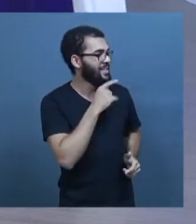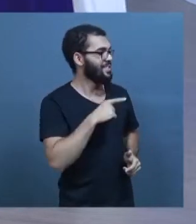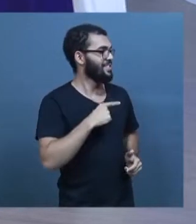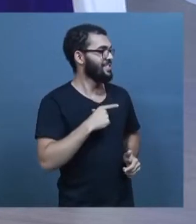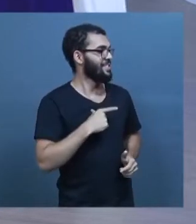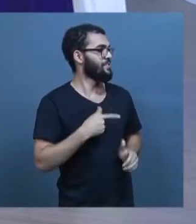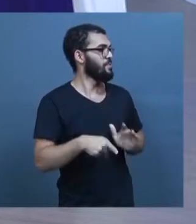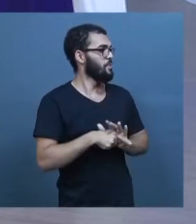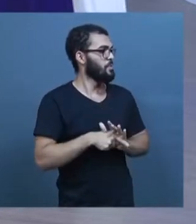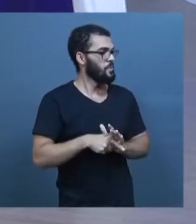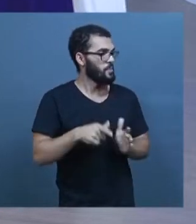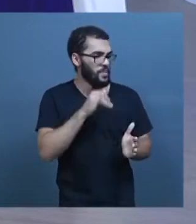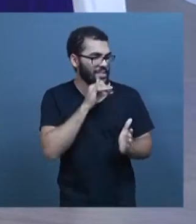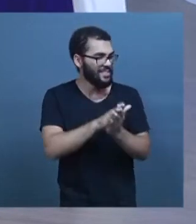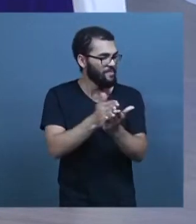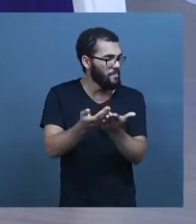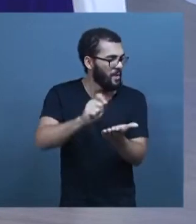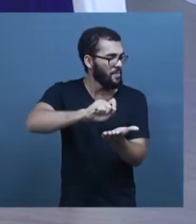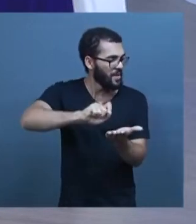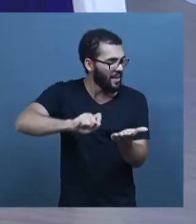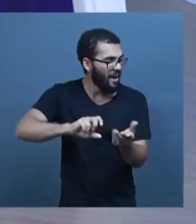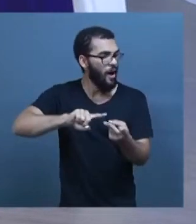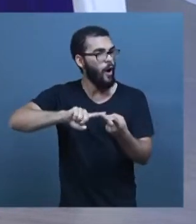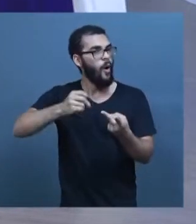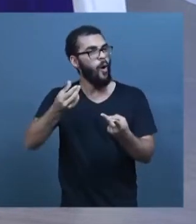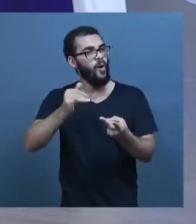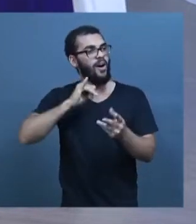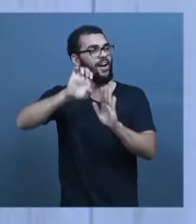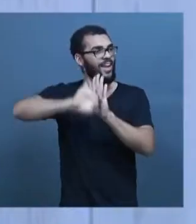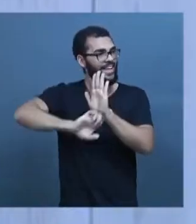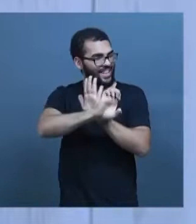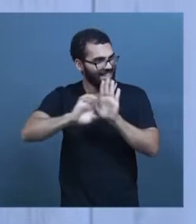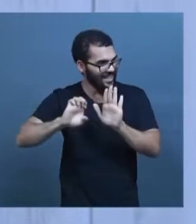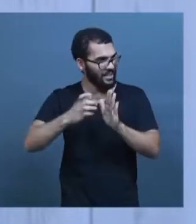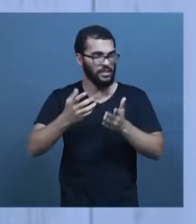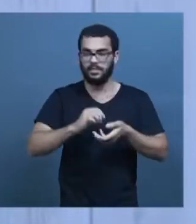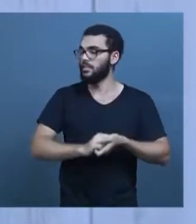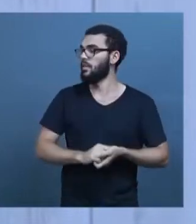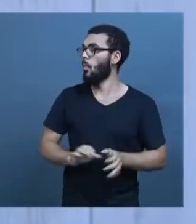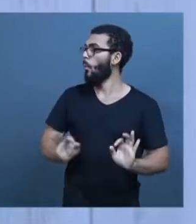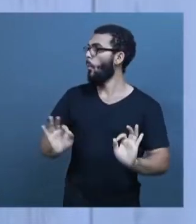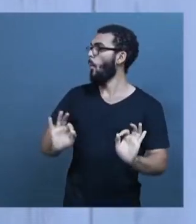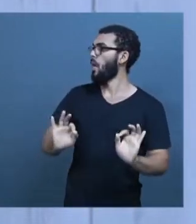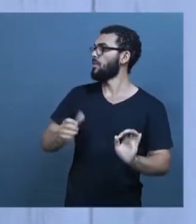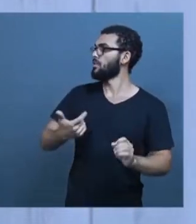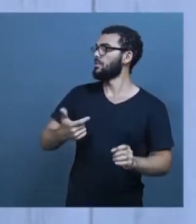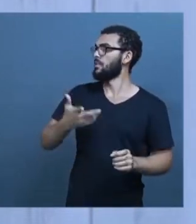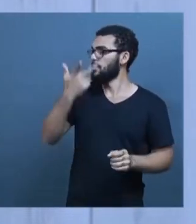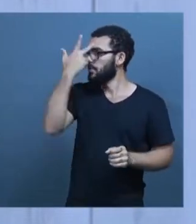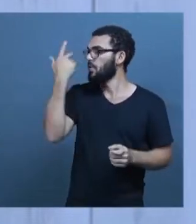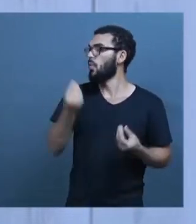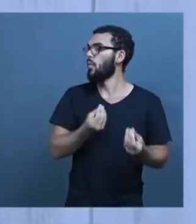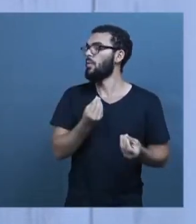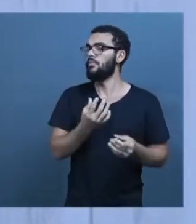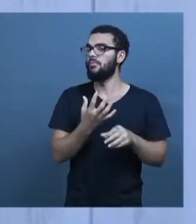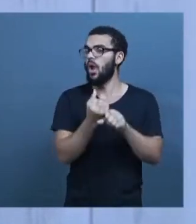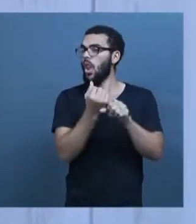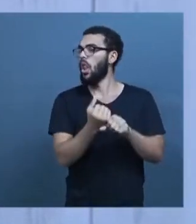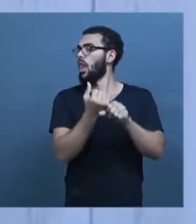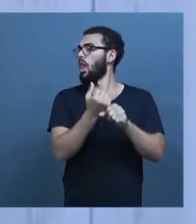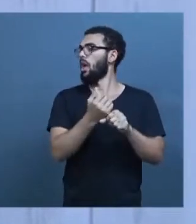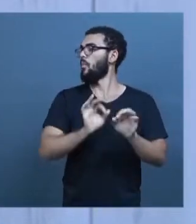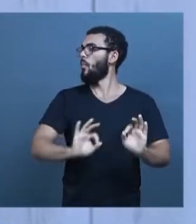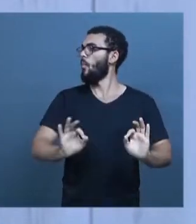no papel ou numa planilhinha de Excel, nenhum tipo de instrumento que possibilite, né, um